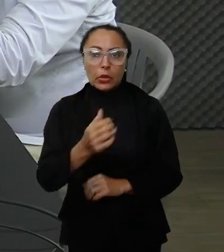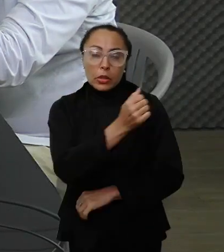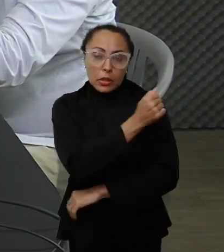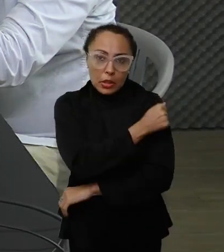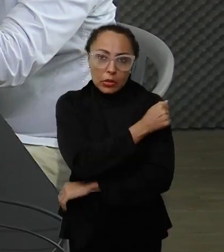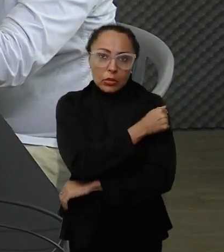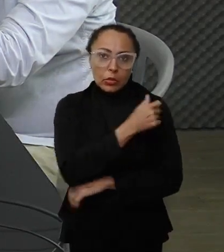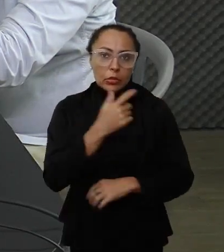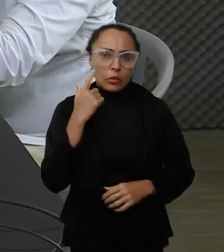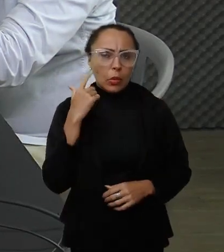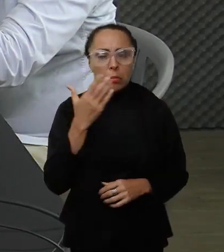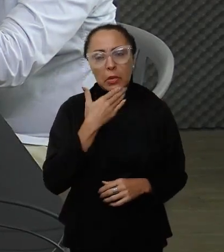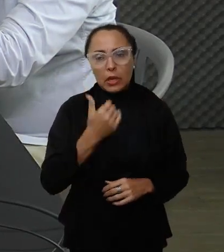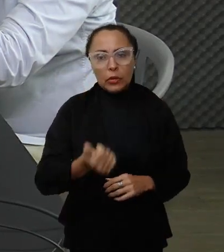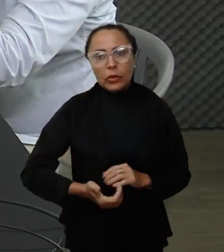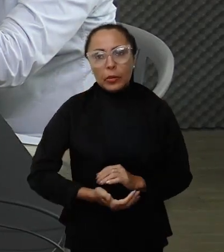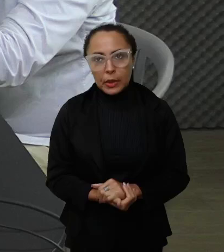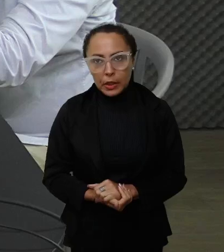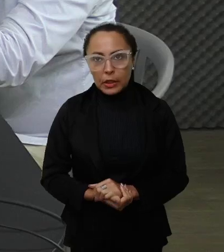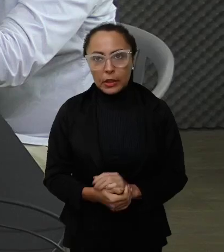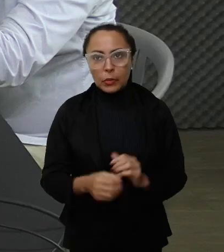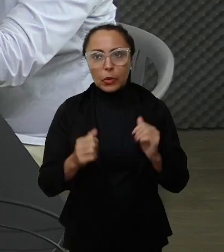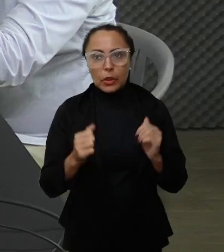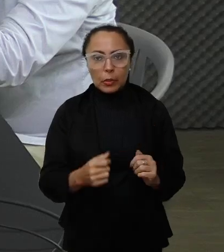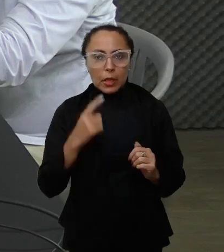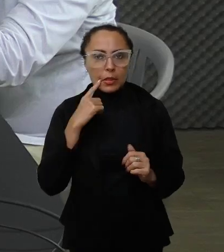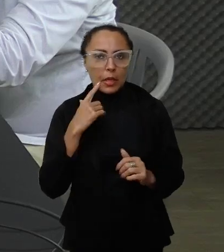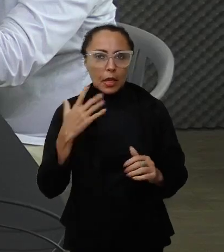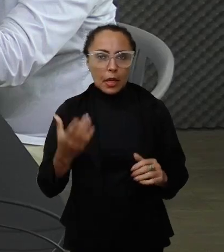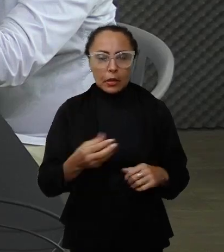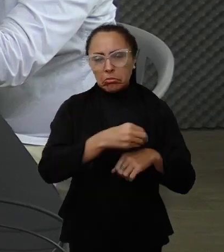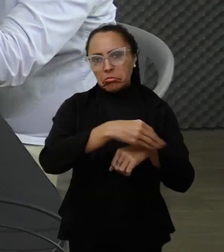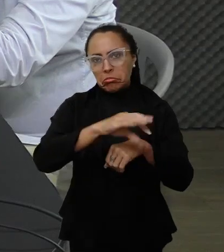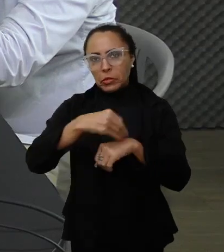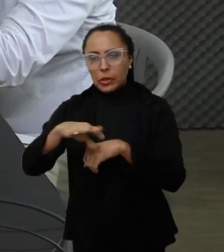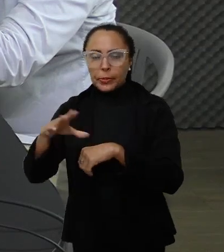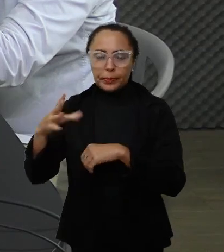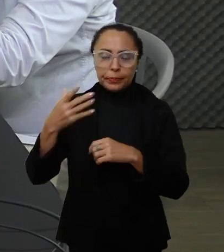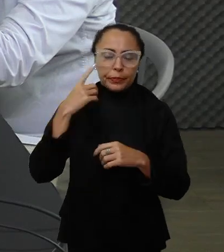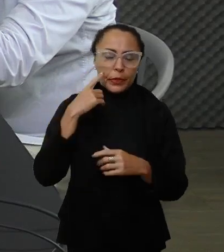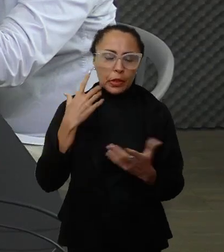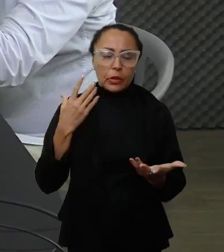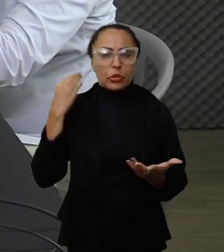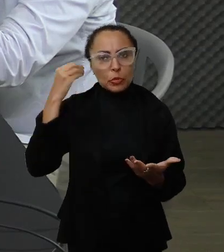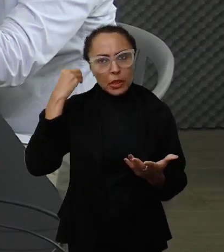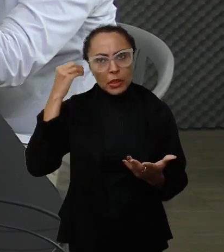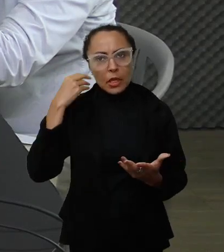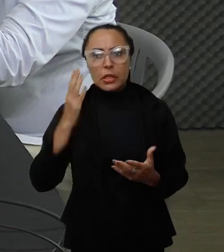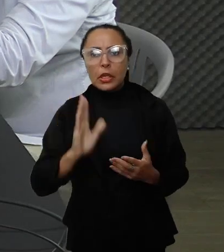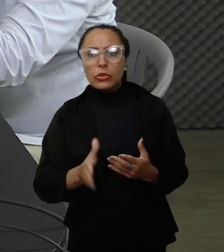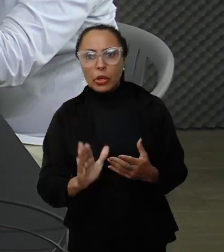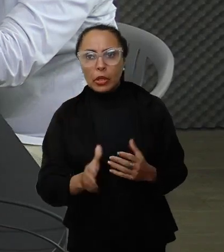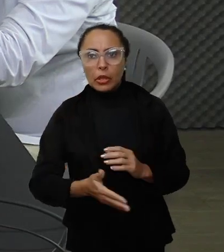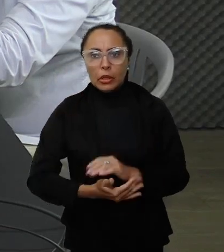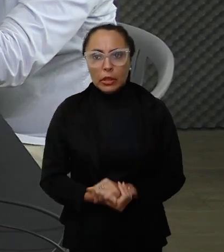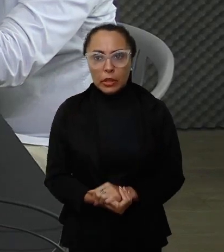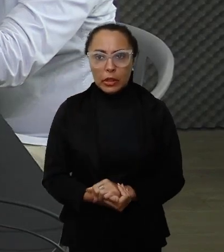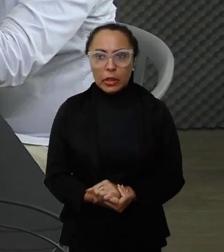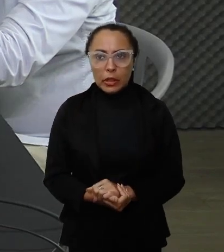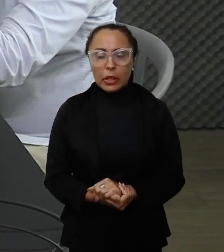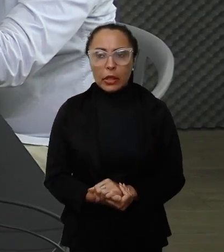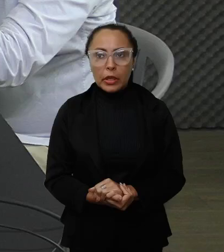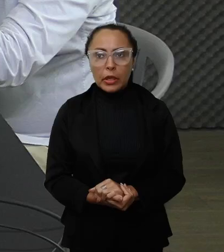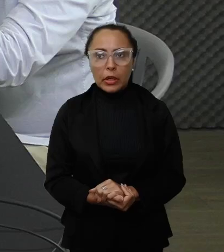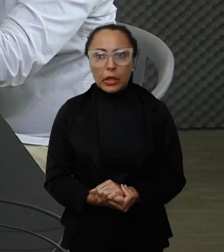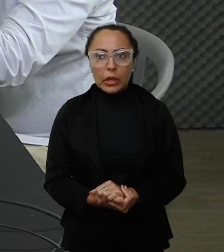ver qual a melhor forma de poder passar o conhecimento. E como eu já tinha muita experiência, também eu não peguei qualquer coisa, né? Eu Aham. disse,